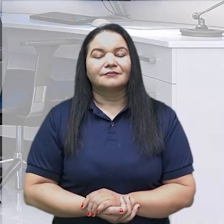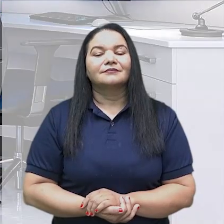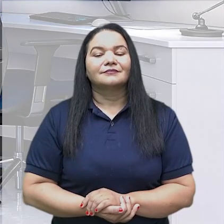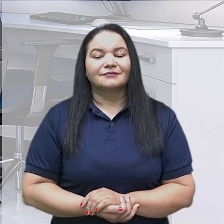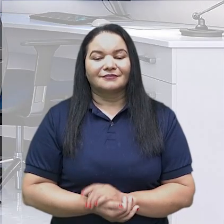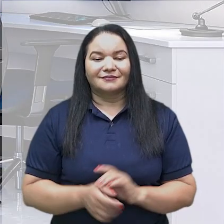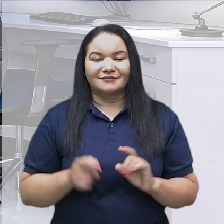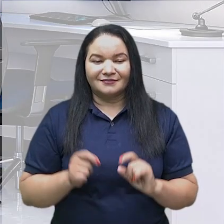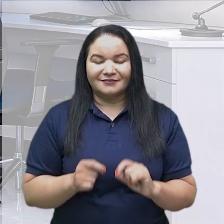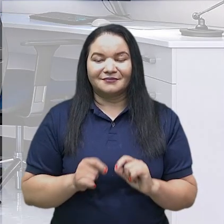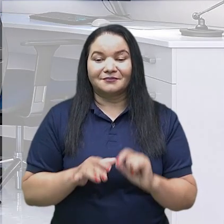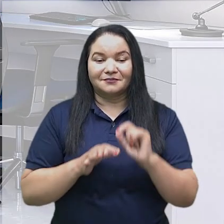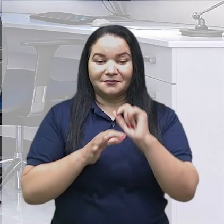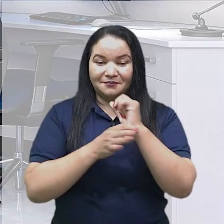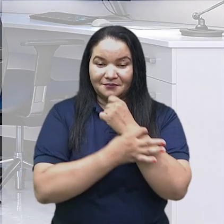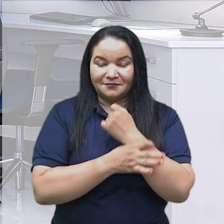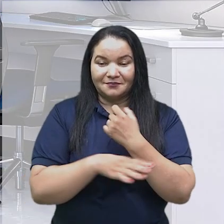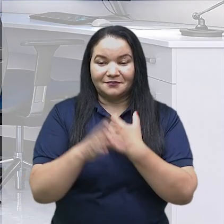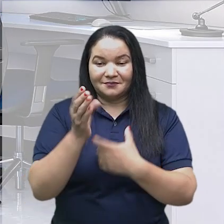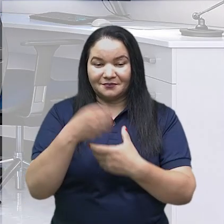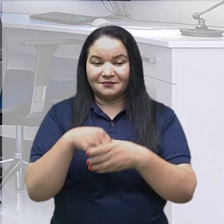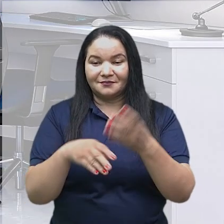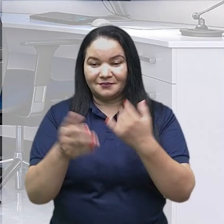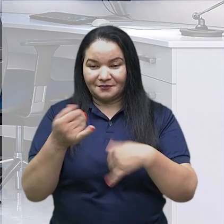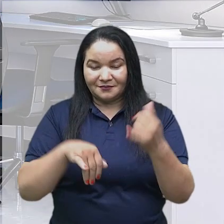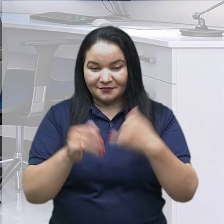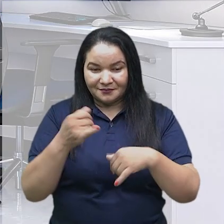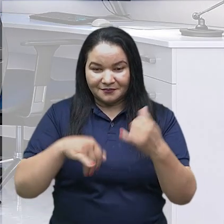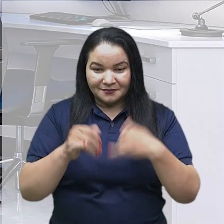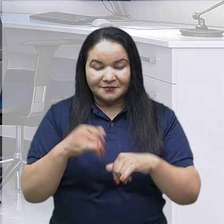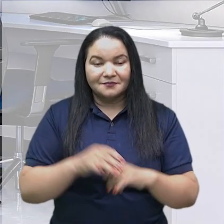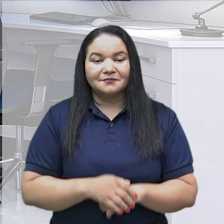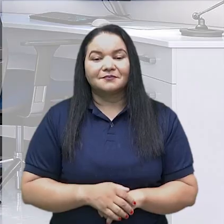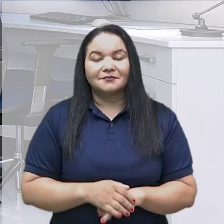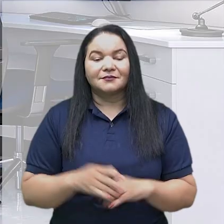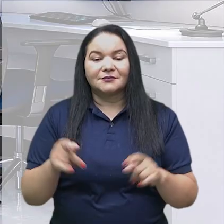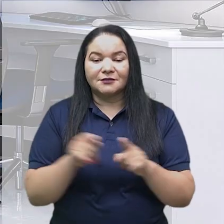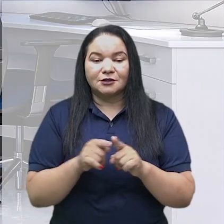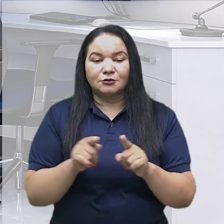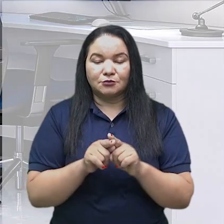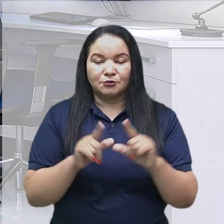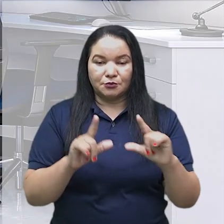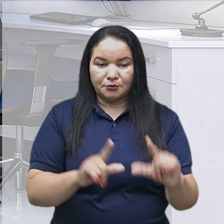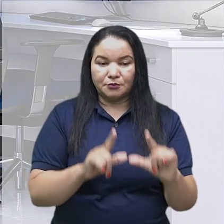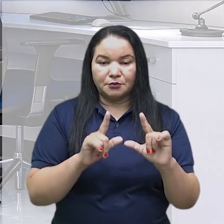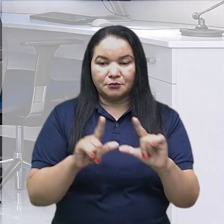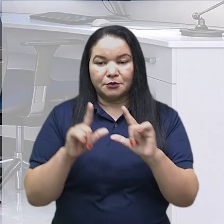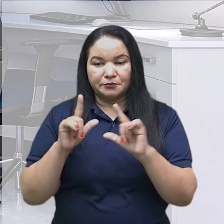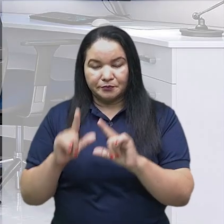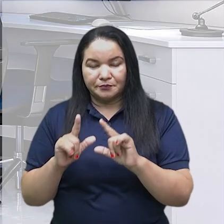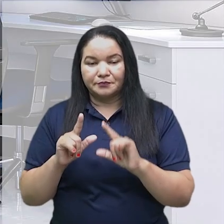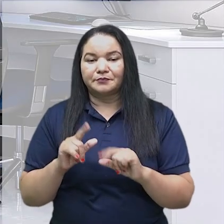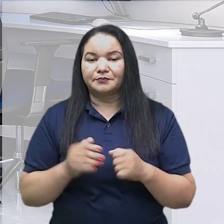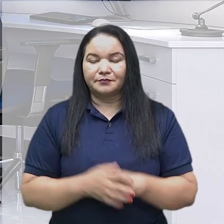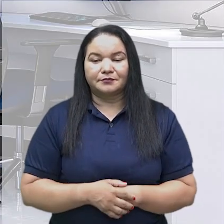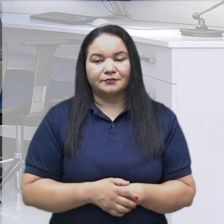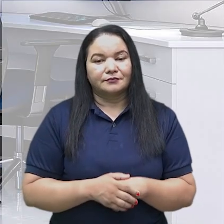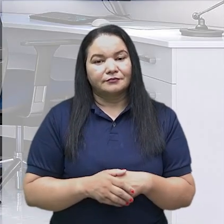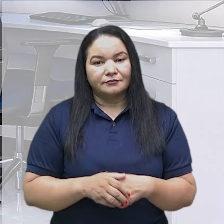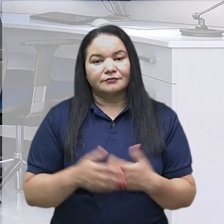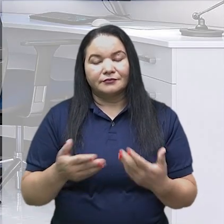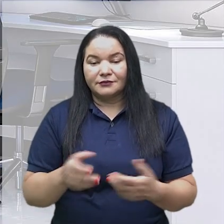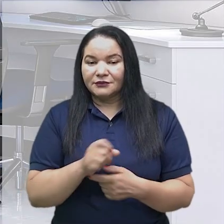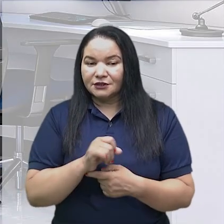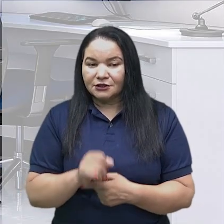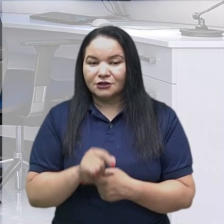laboratório, né? E as placas, tá? Então, não adianta nada você, né, tá no laboratório